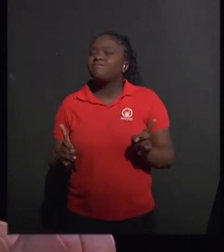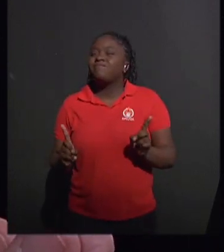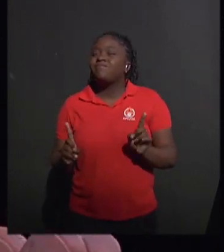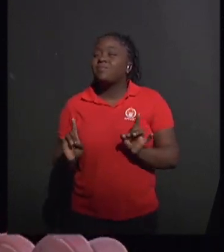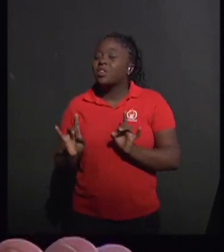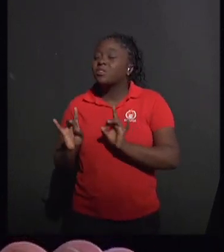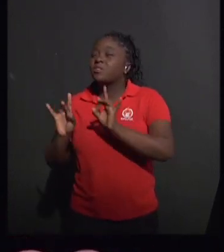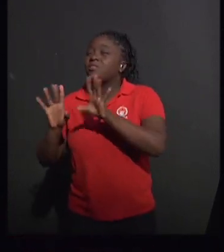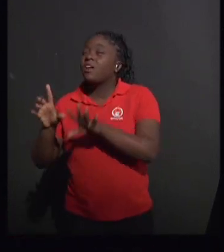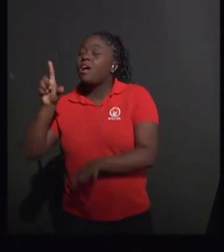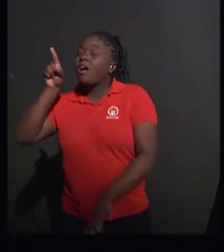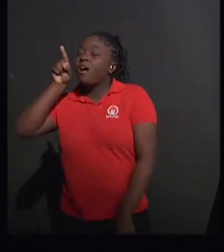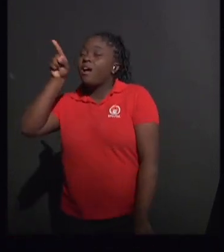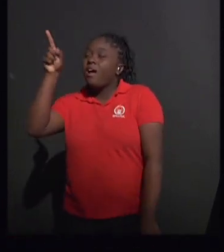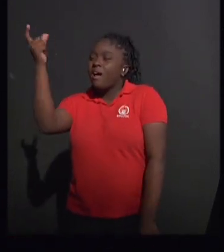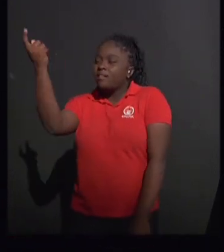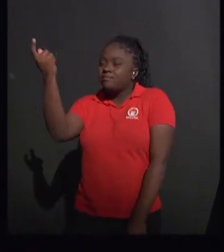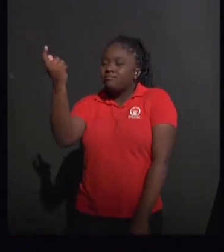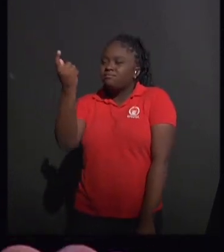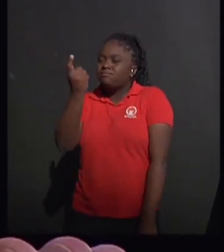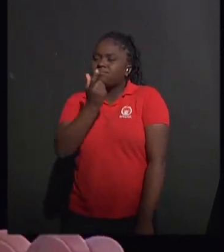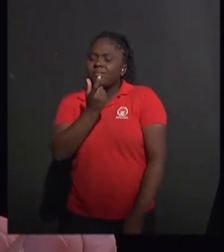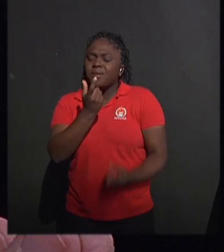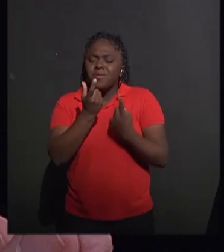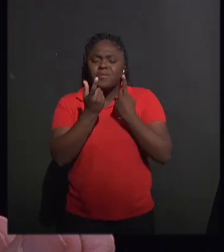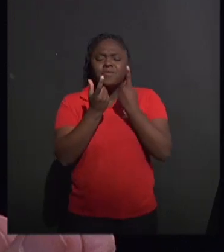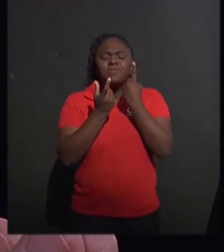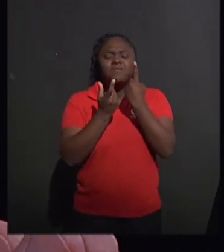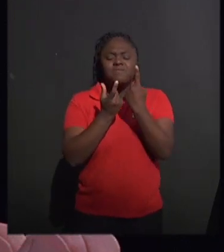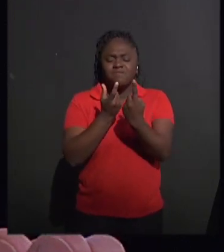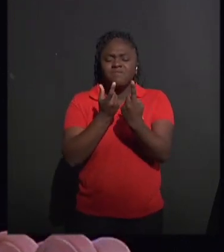Basta uma palavra do Senhor.